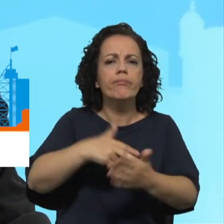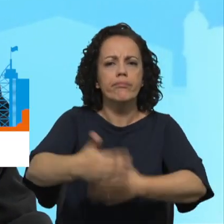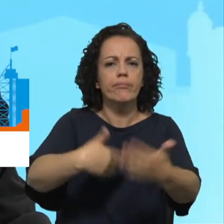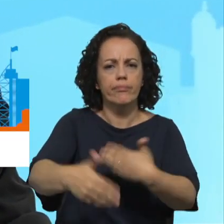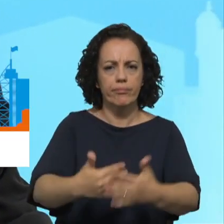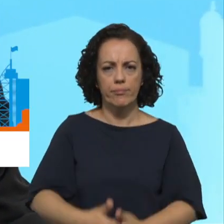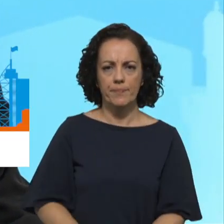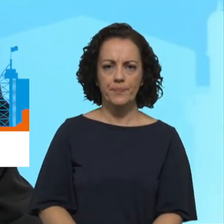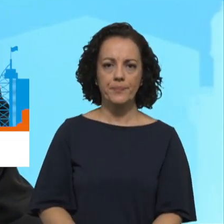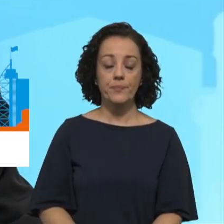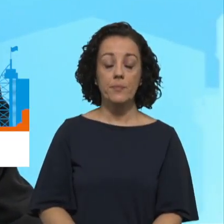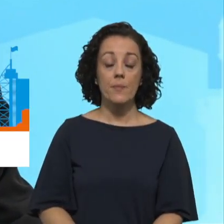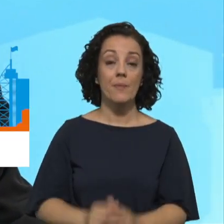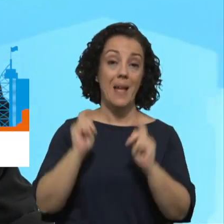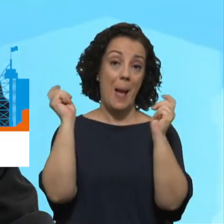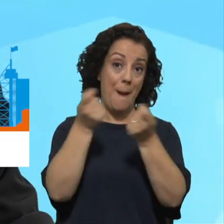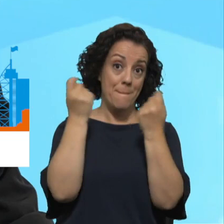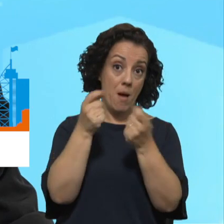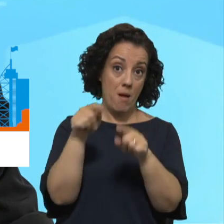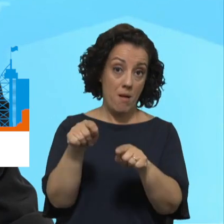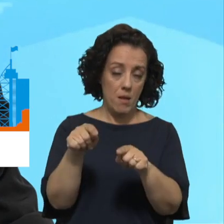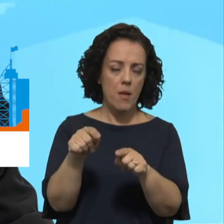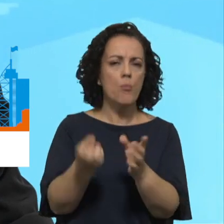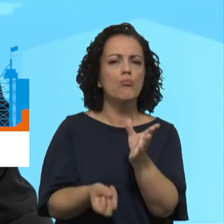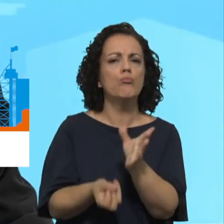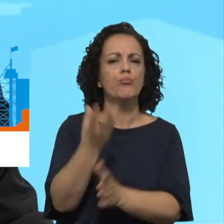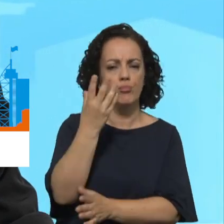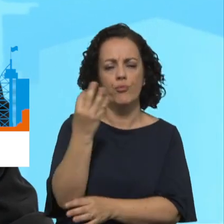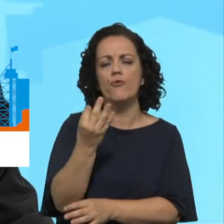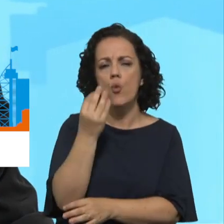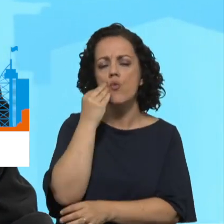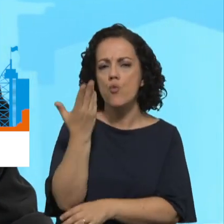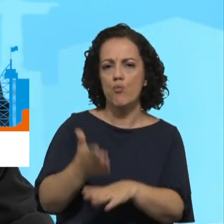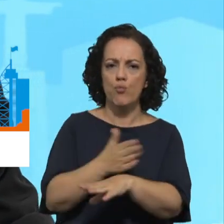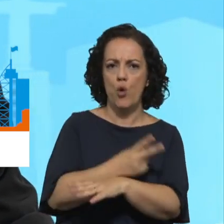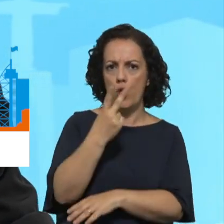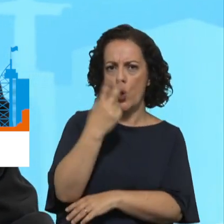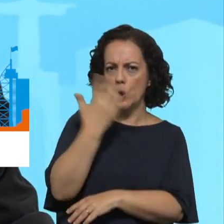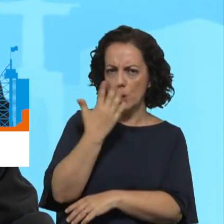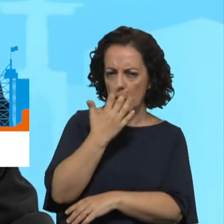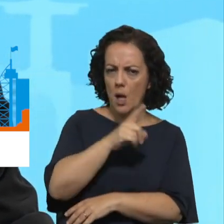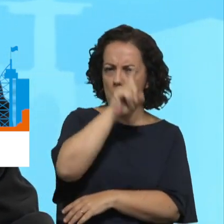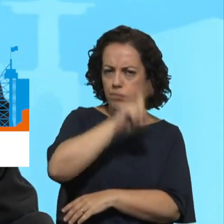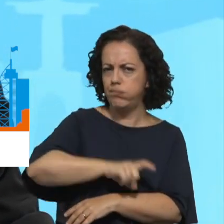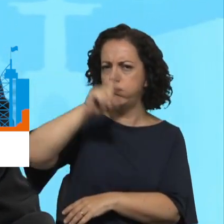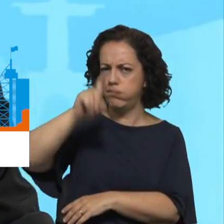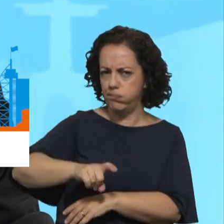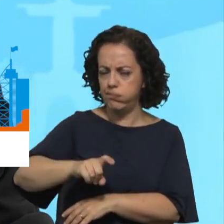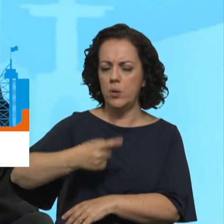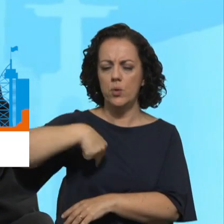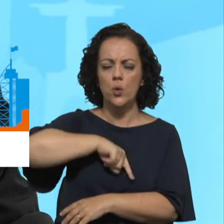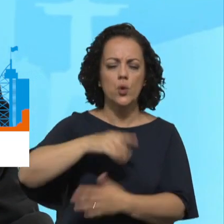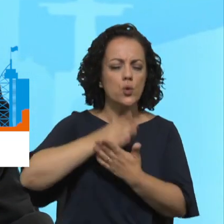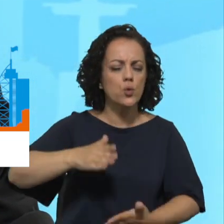Portanto, a criação da campanha, digamos assim, foram 2 dias bastante intensos. Nós, portanto, estudámos